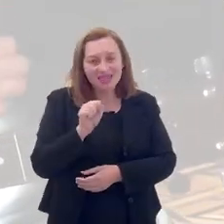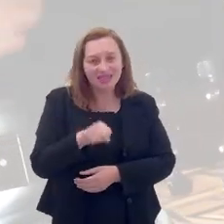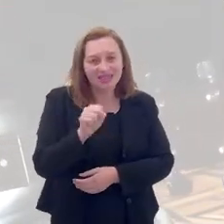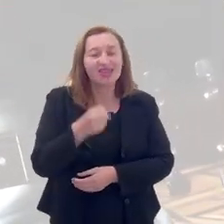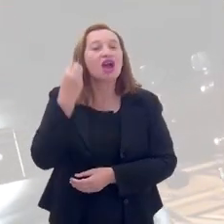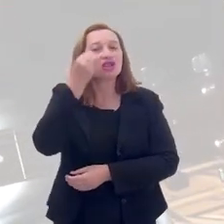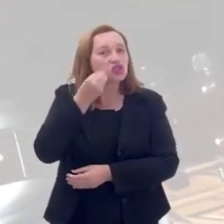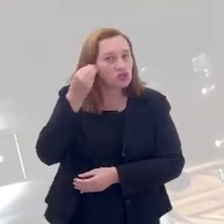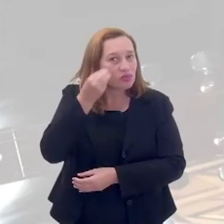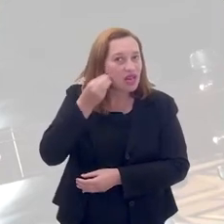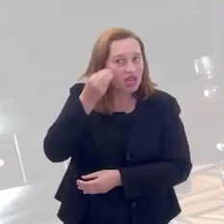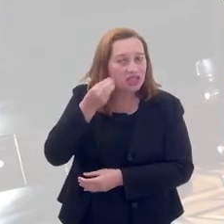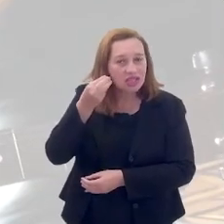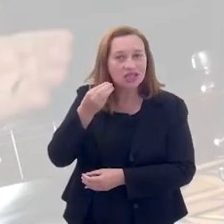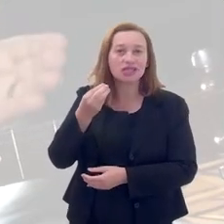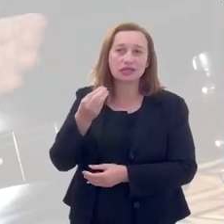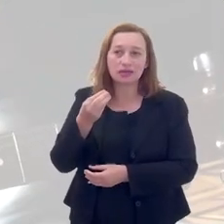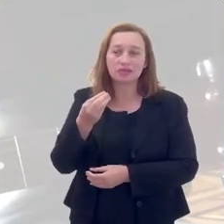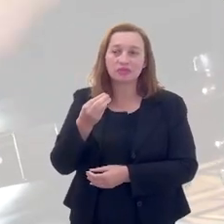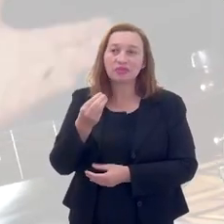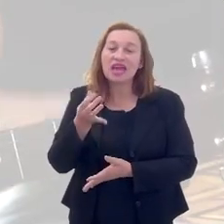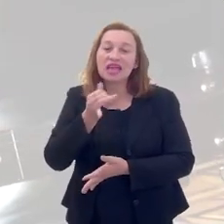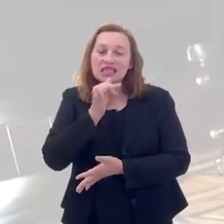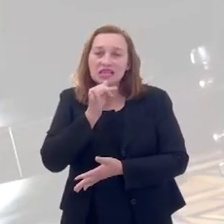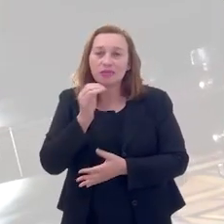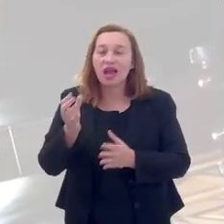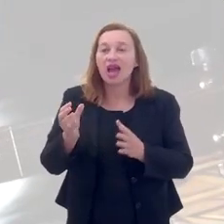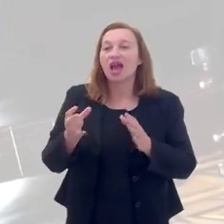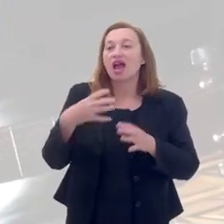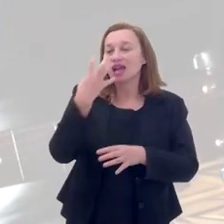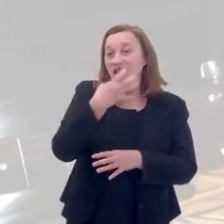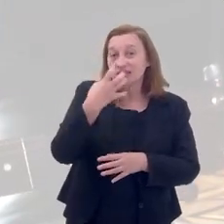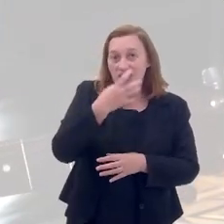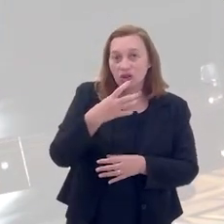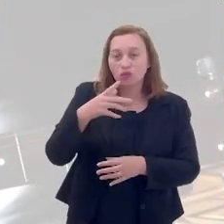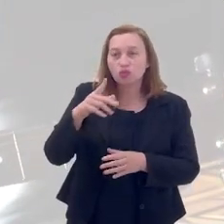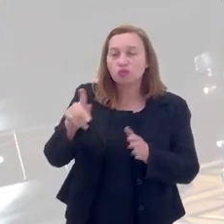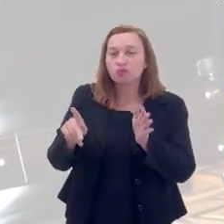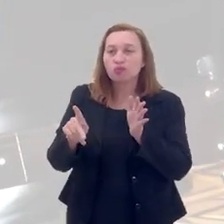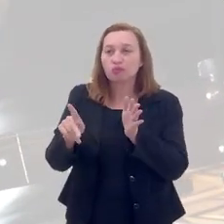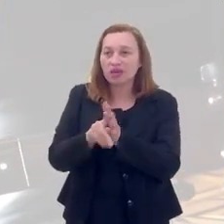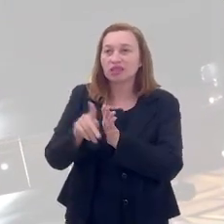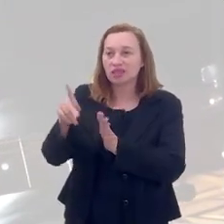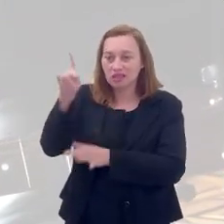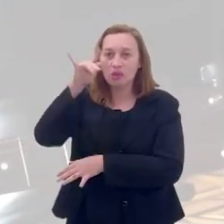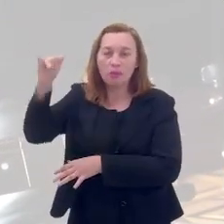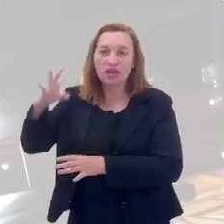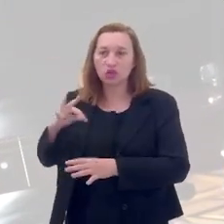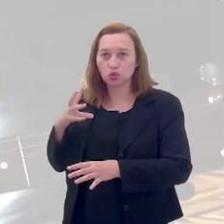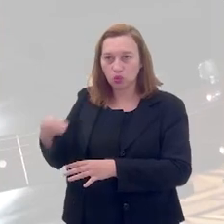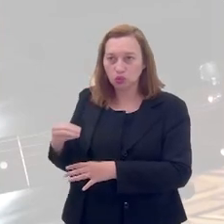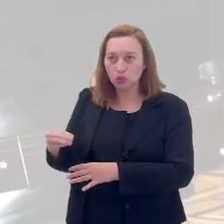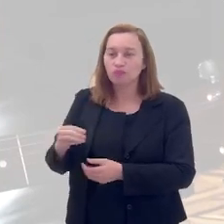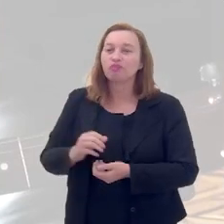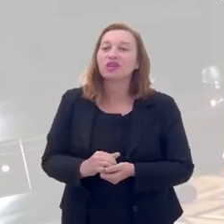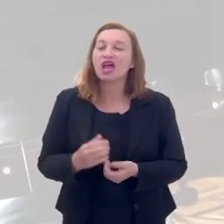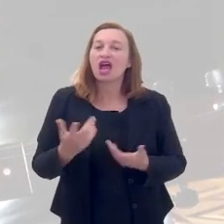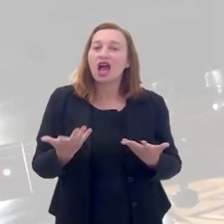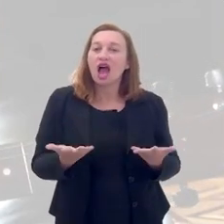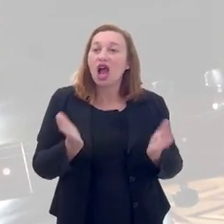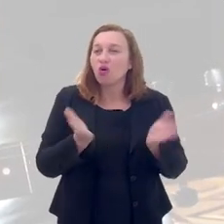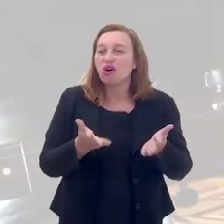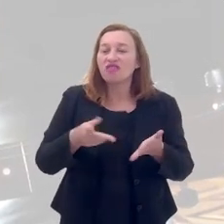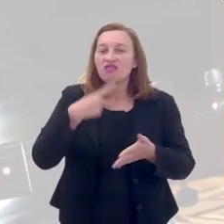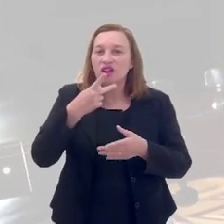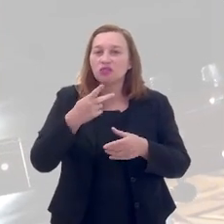a partir desta experiência é que nasce por exemplo a canção toda do pai e aí a gente vive aí falando especialmente do mandato né